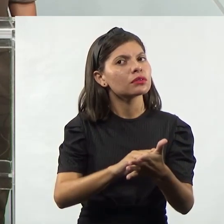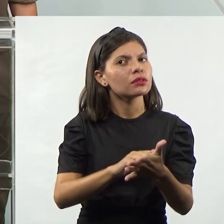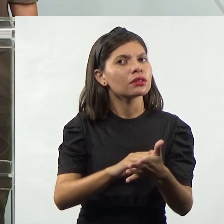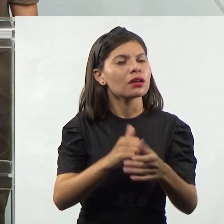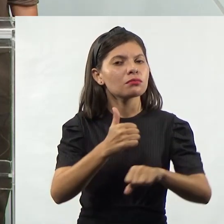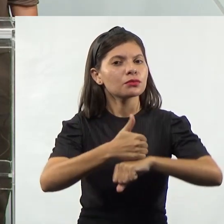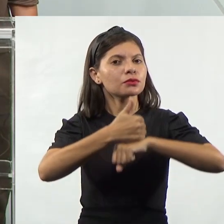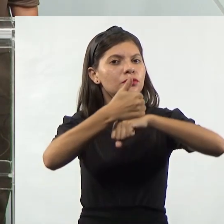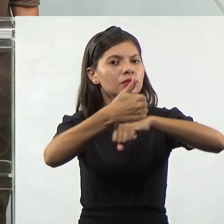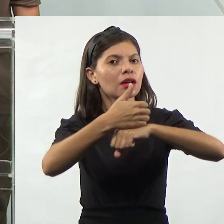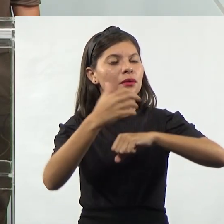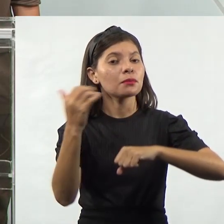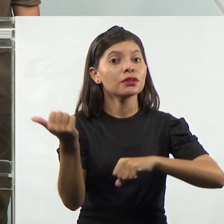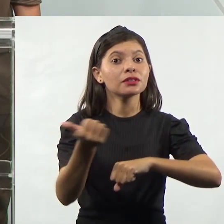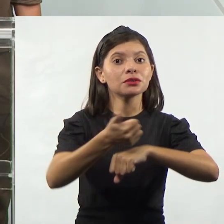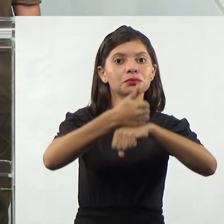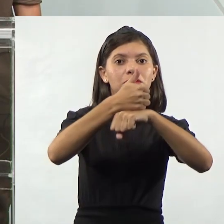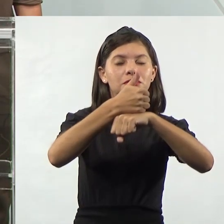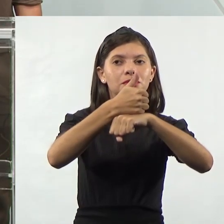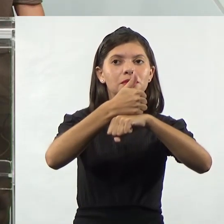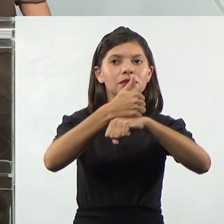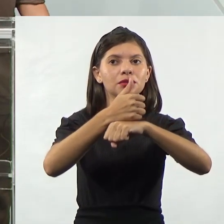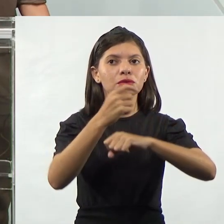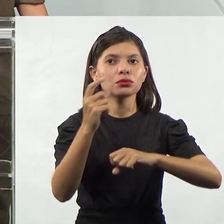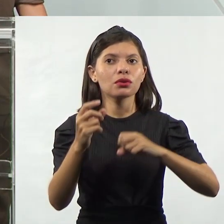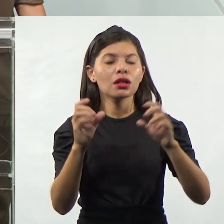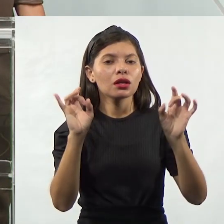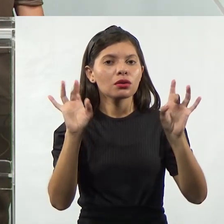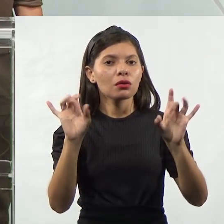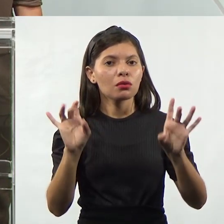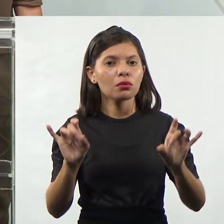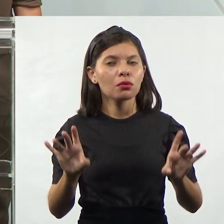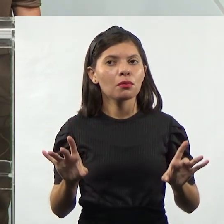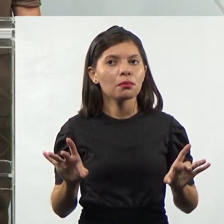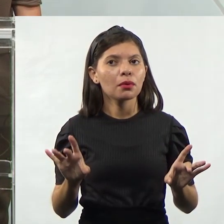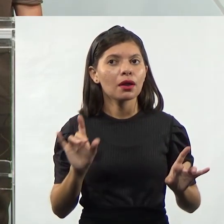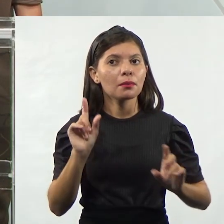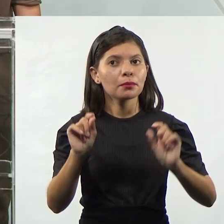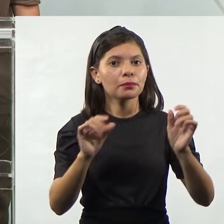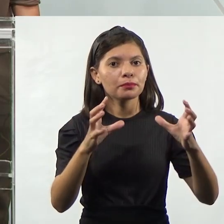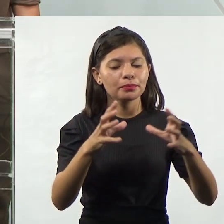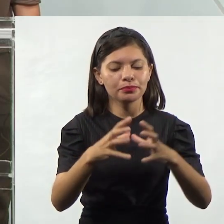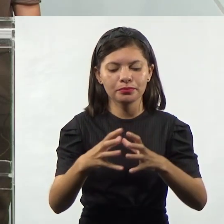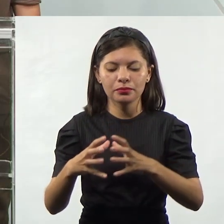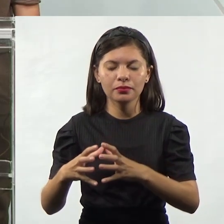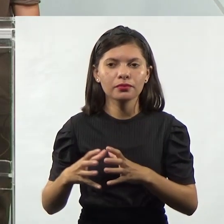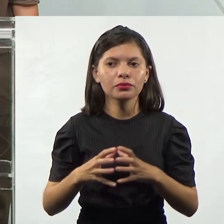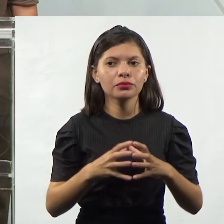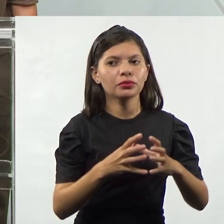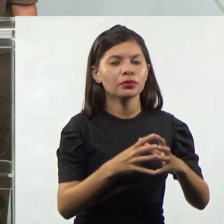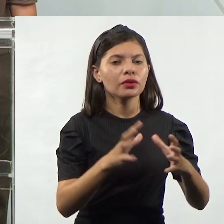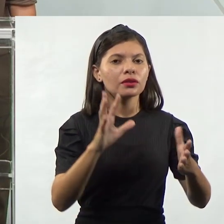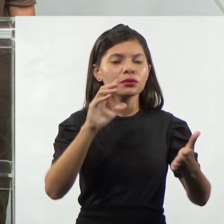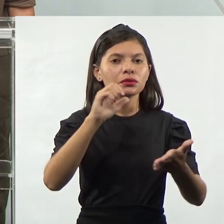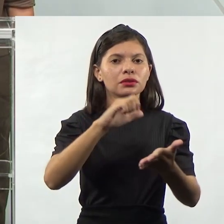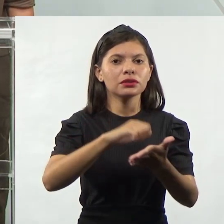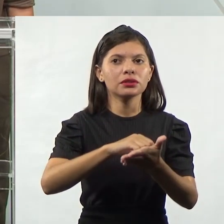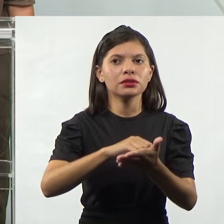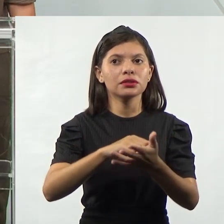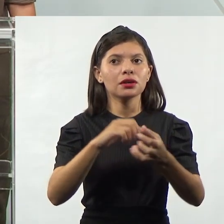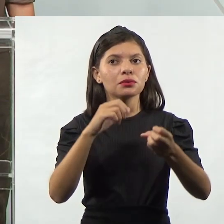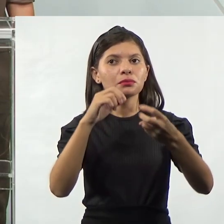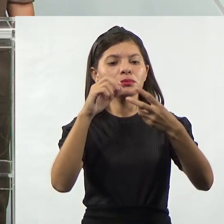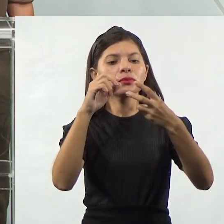contratação pode ser substituído em casos, né, de compras mais especiais por uma comissão de